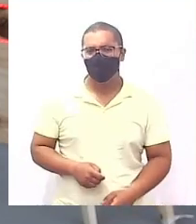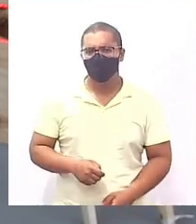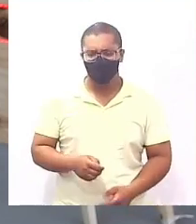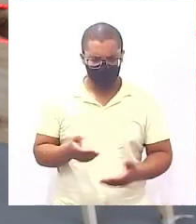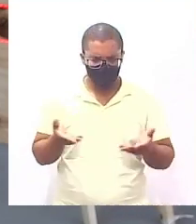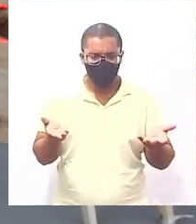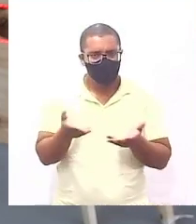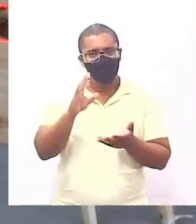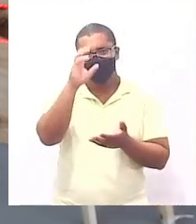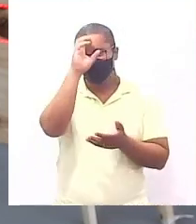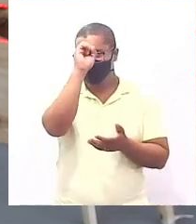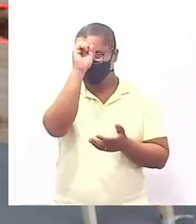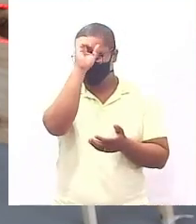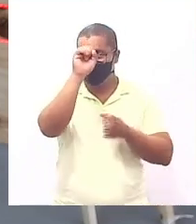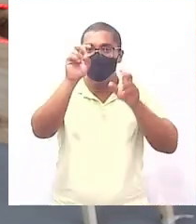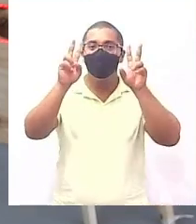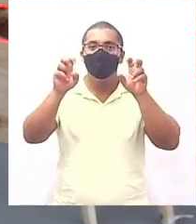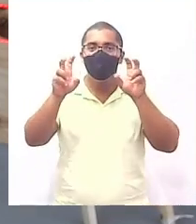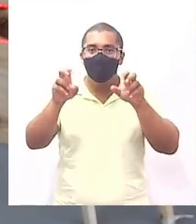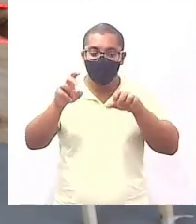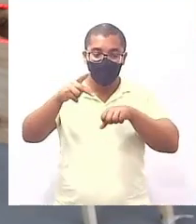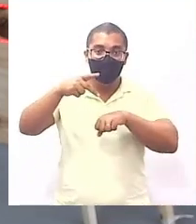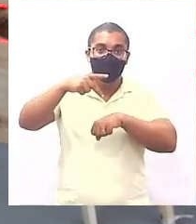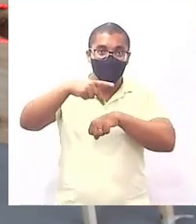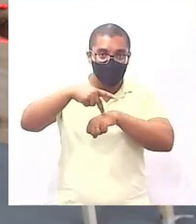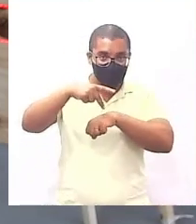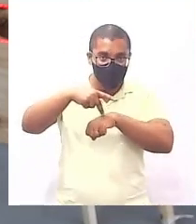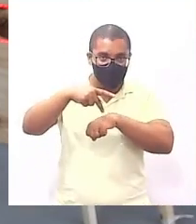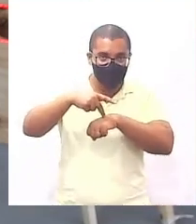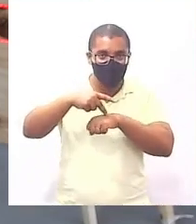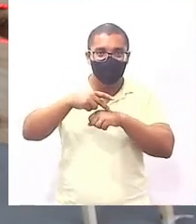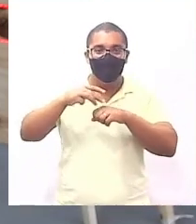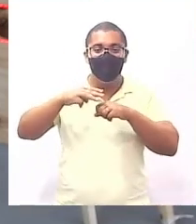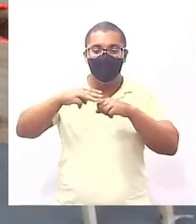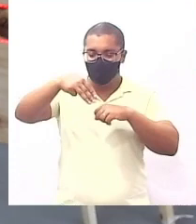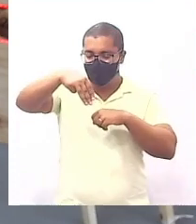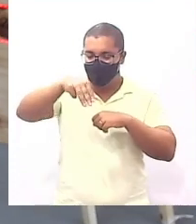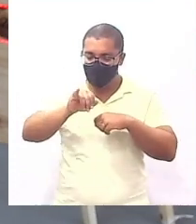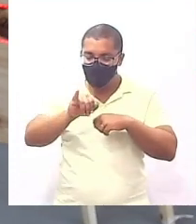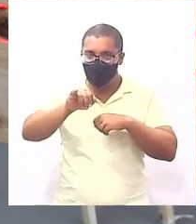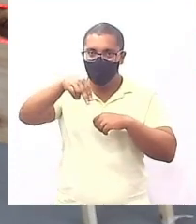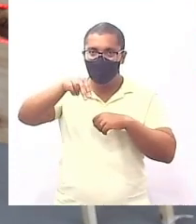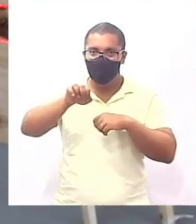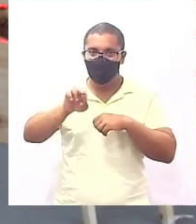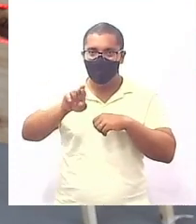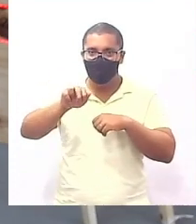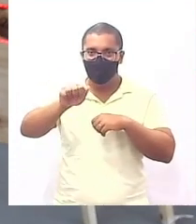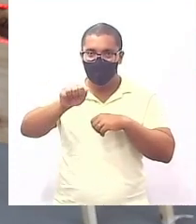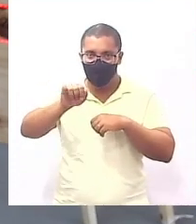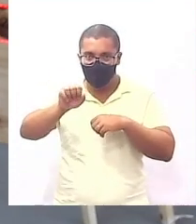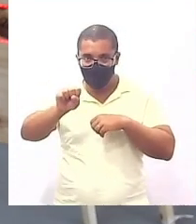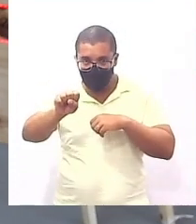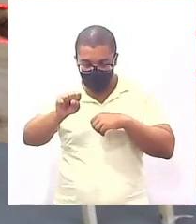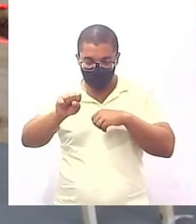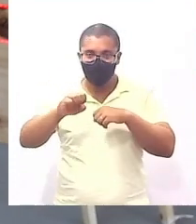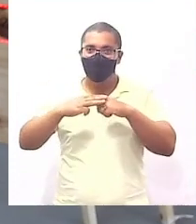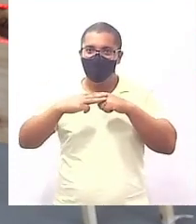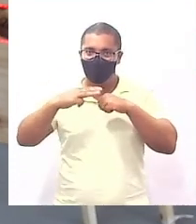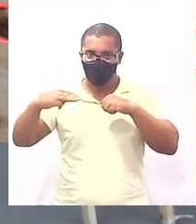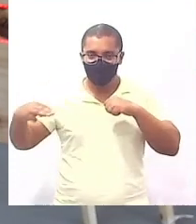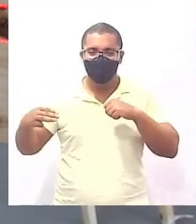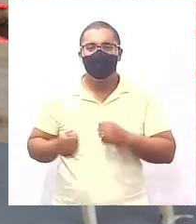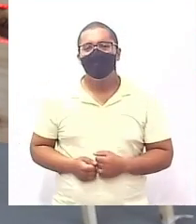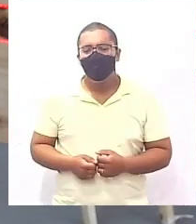Iremos continuar com o assunto de rochas e minerais. Quando se fala das rochas, a gente vai dizer que